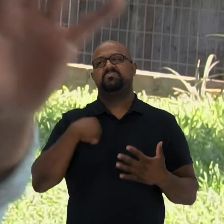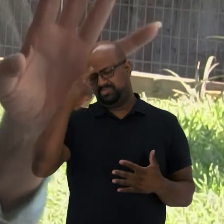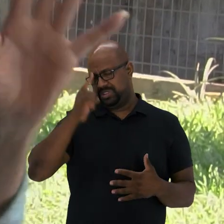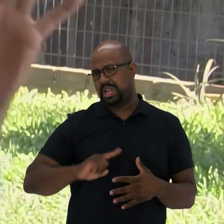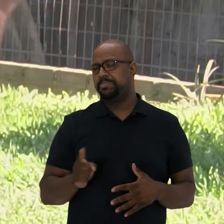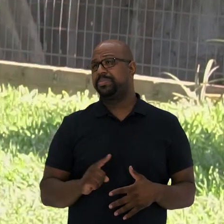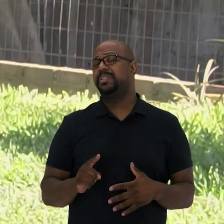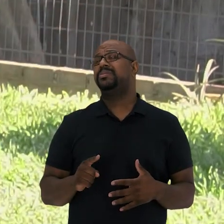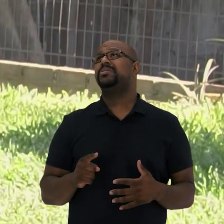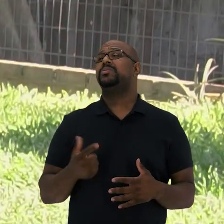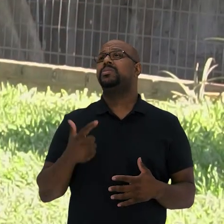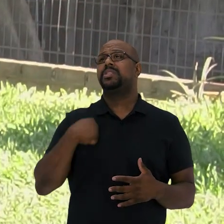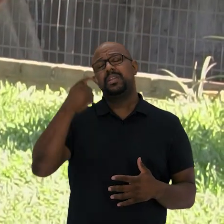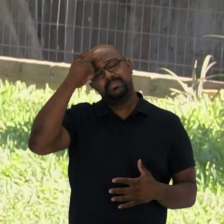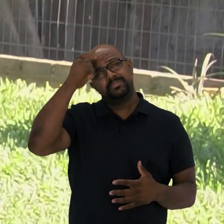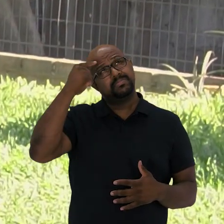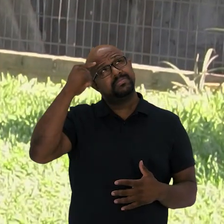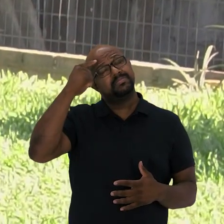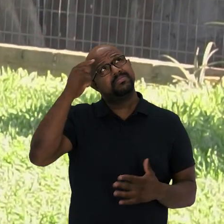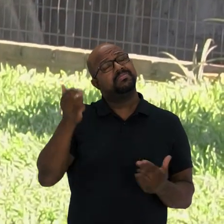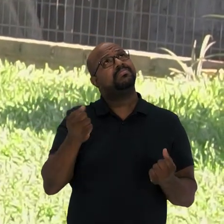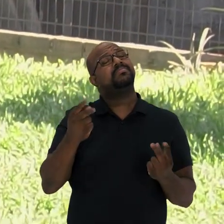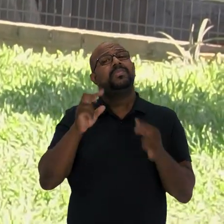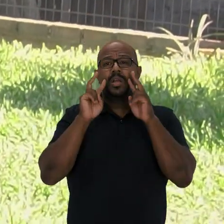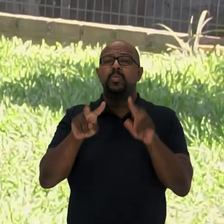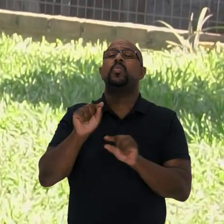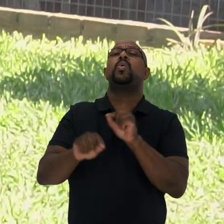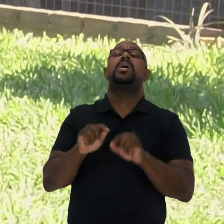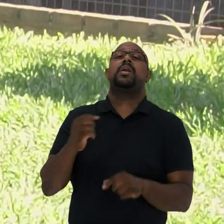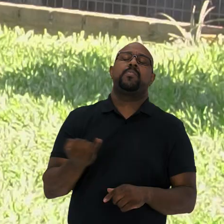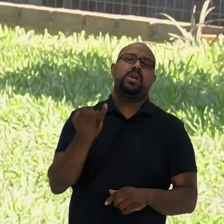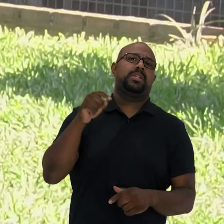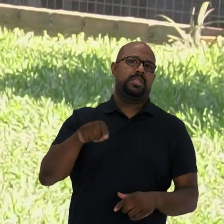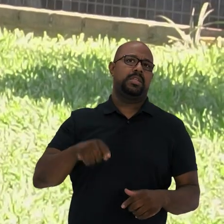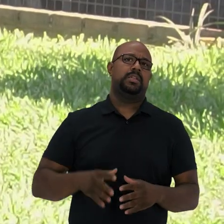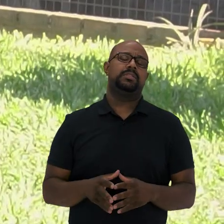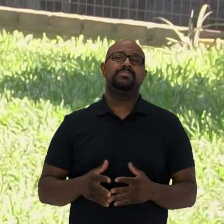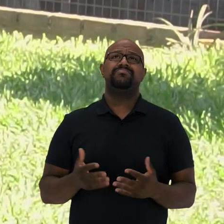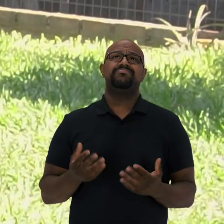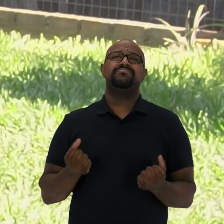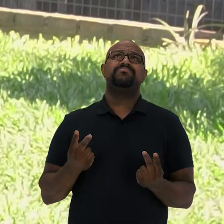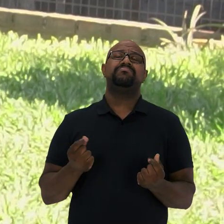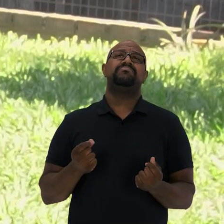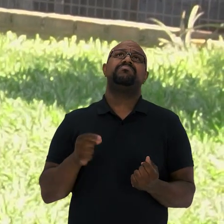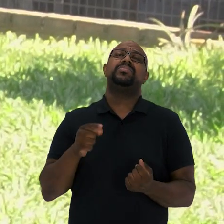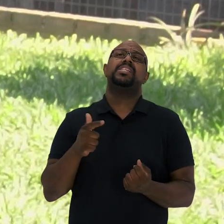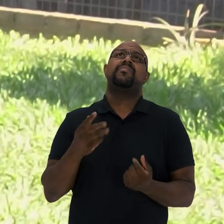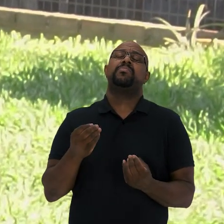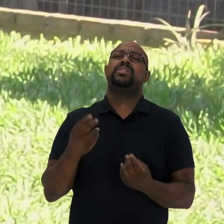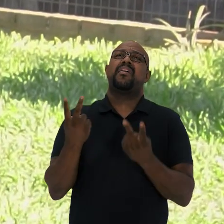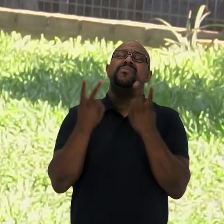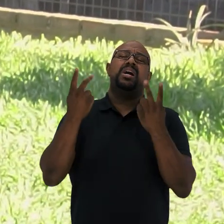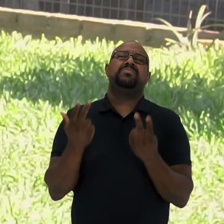tinha a mínima visão do que significava. Nem